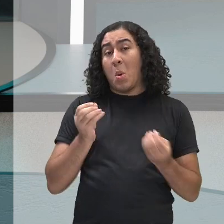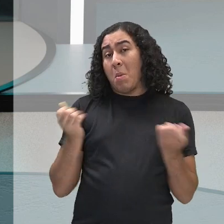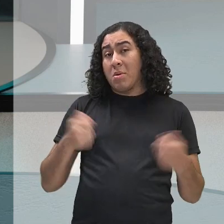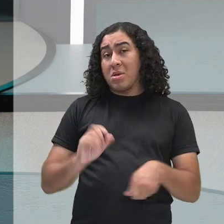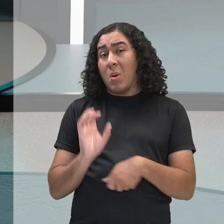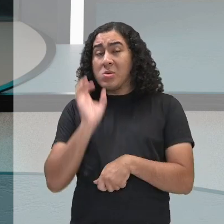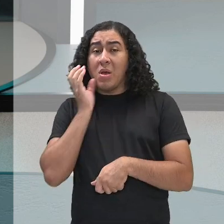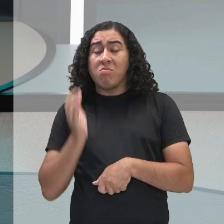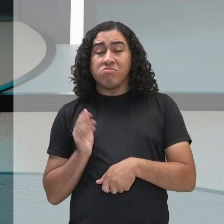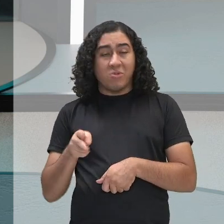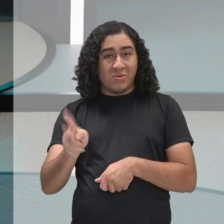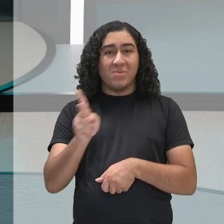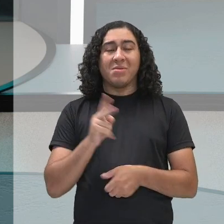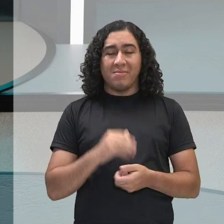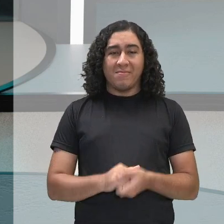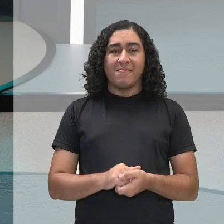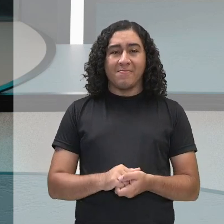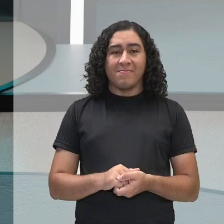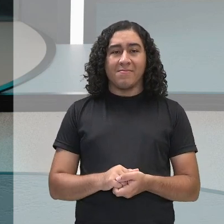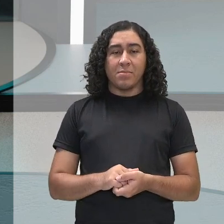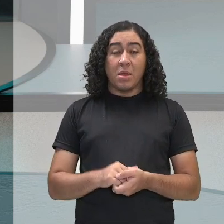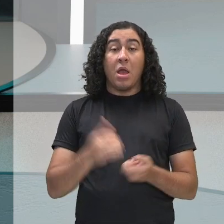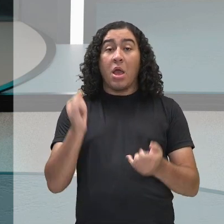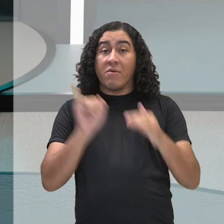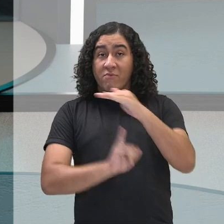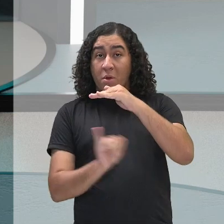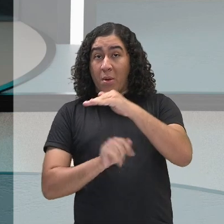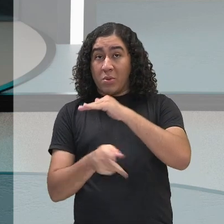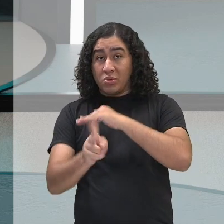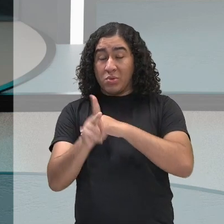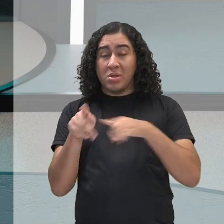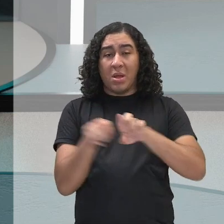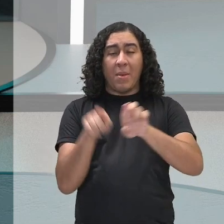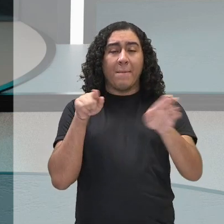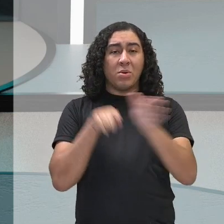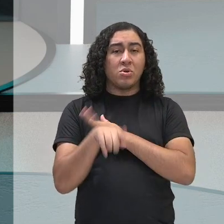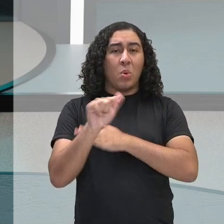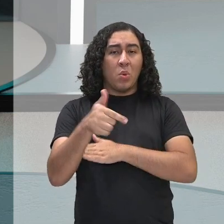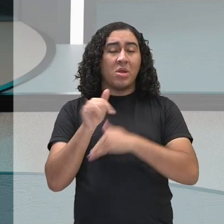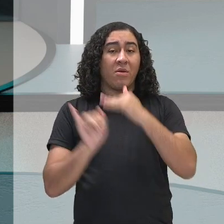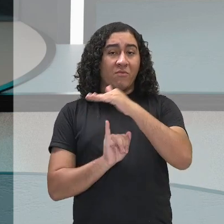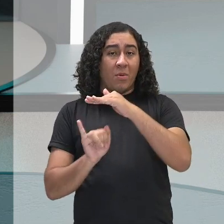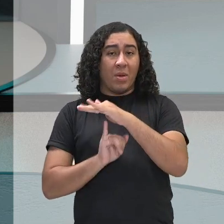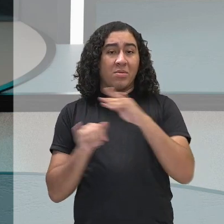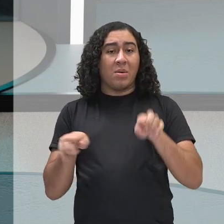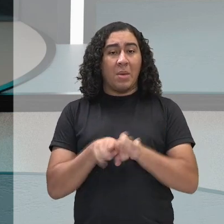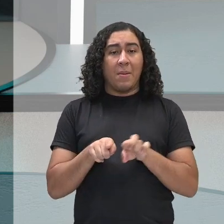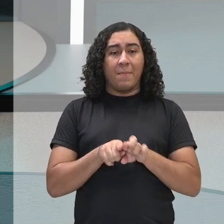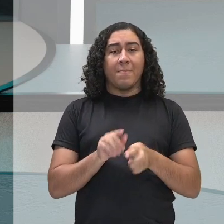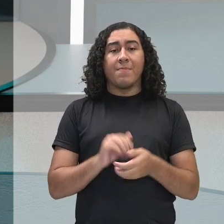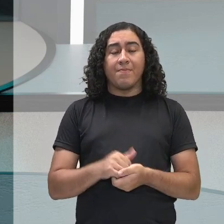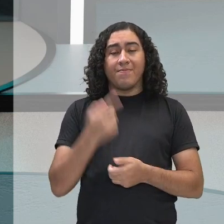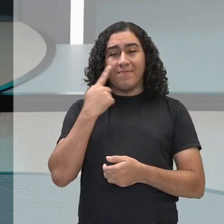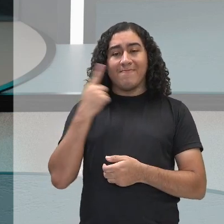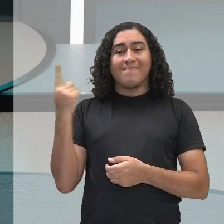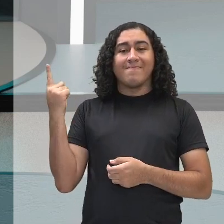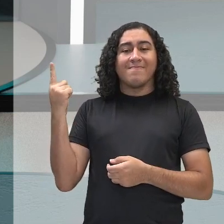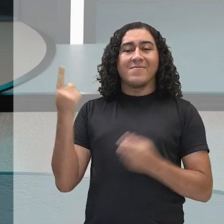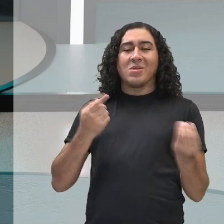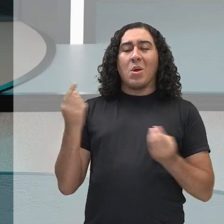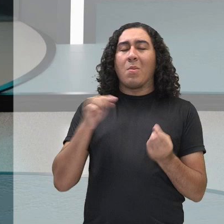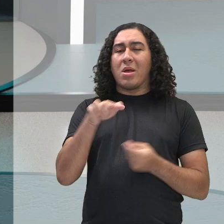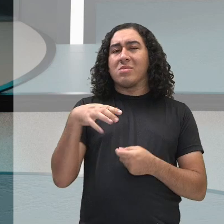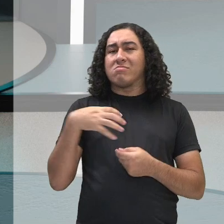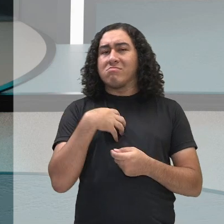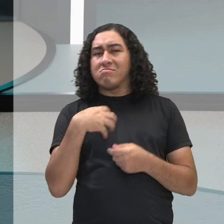indo? Continuando. Ainda informal. Próxima pergunta também ainda é informal. How are you guys? Como tá indo aí,